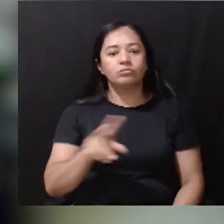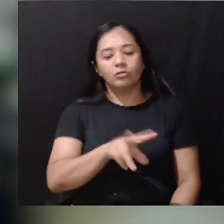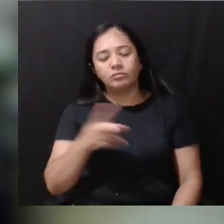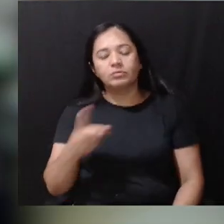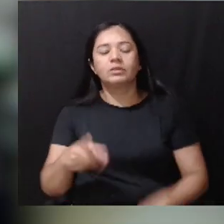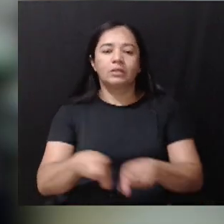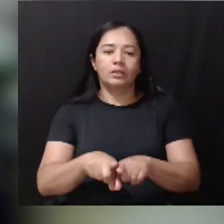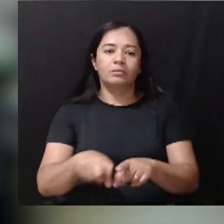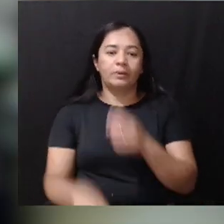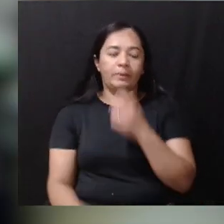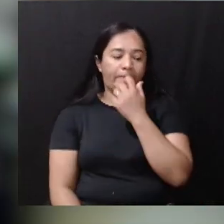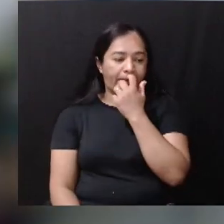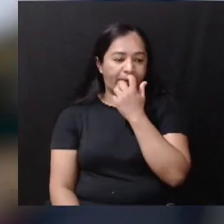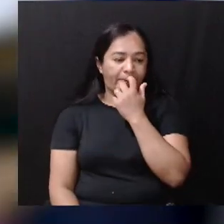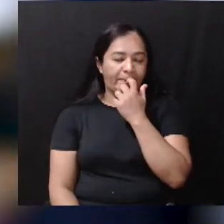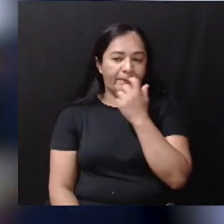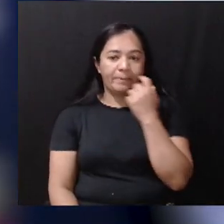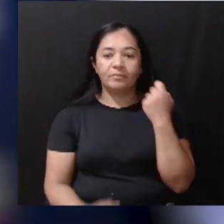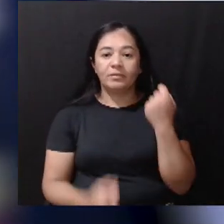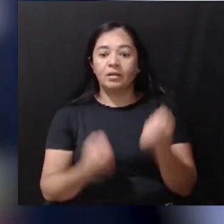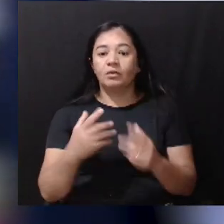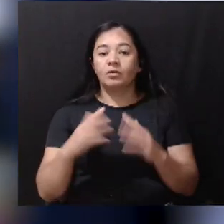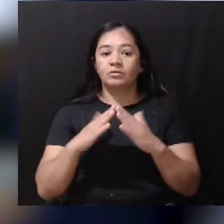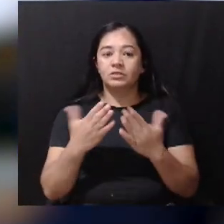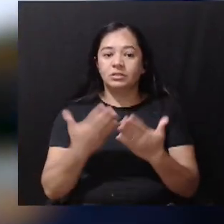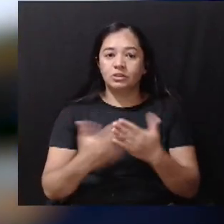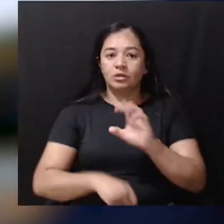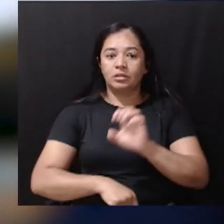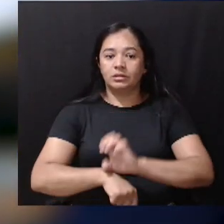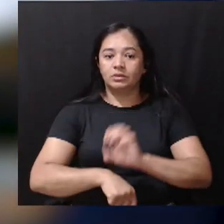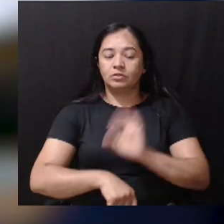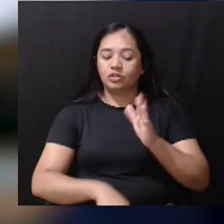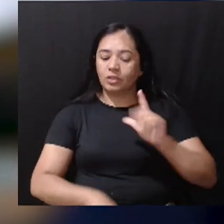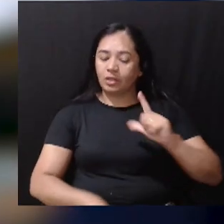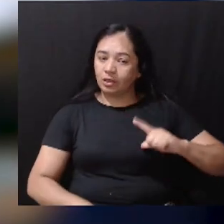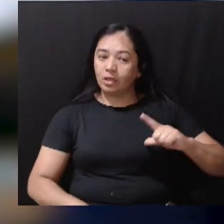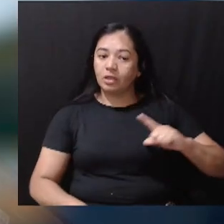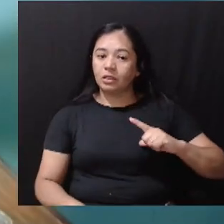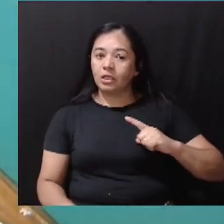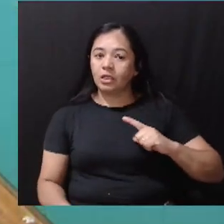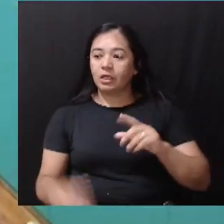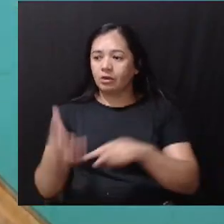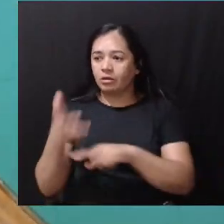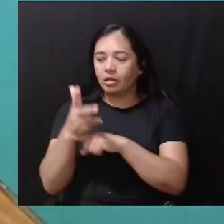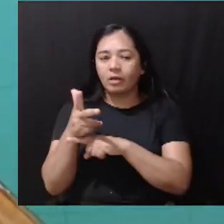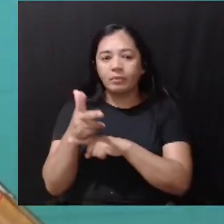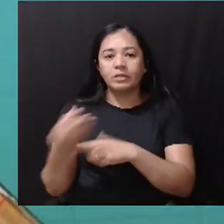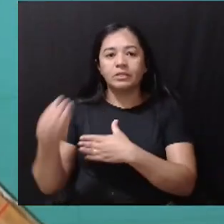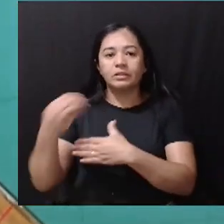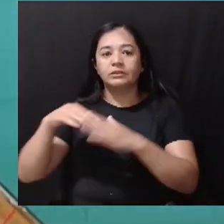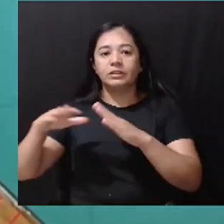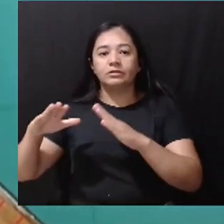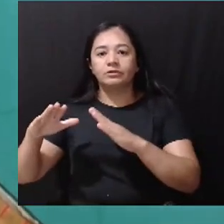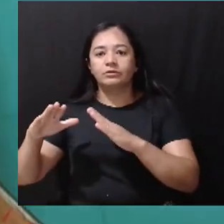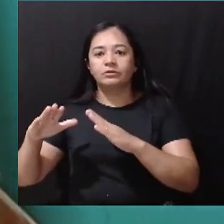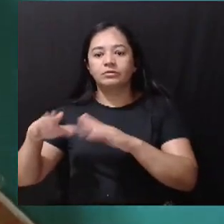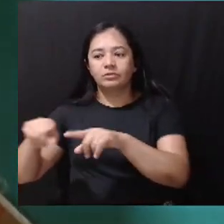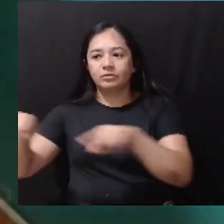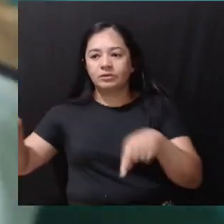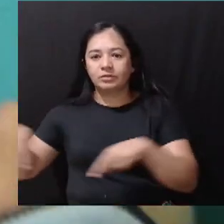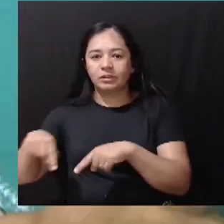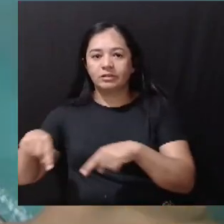proteção. Algumas escolas estaduais já têm câmeras nas escolas, só que fica lá na direção. Quando